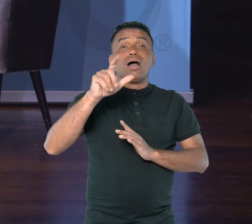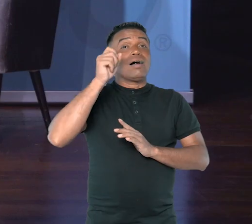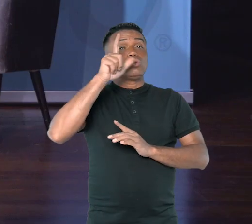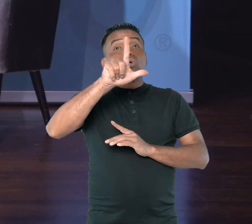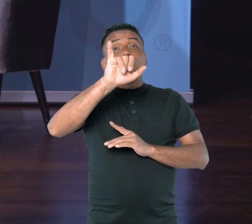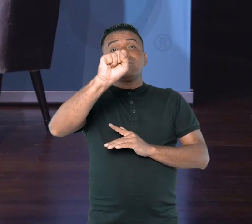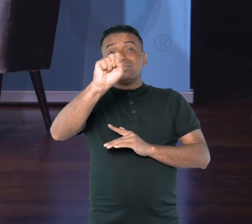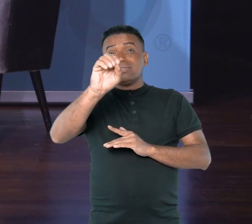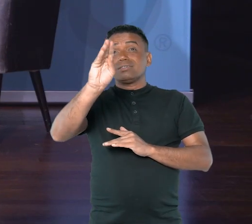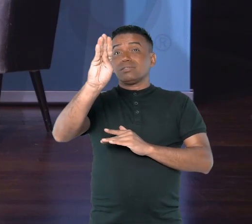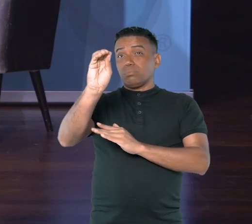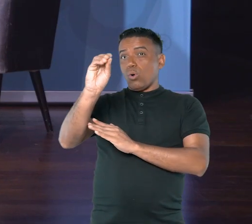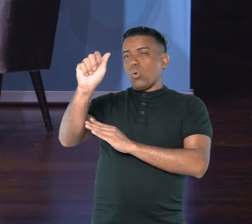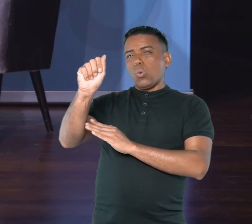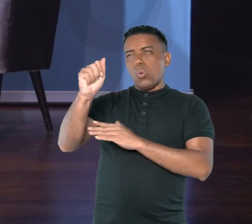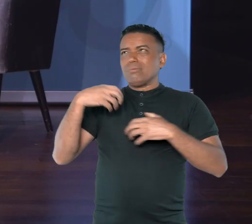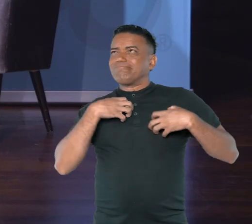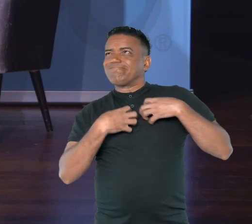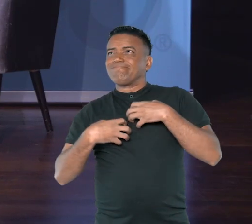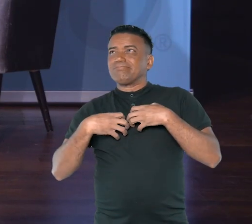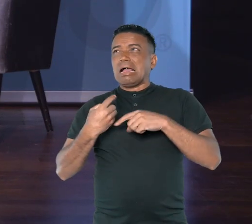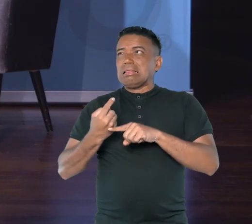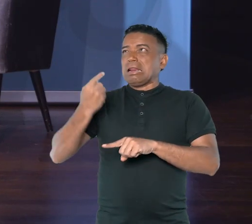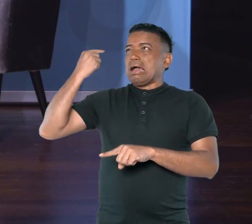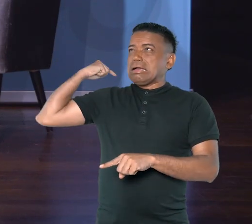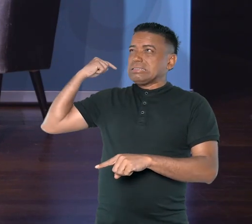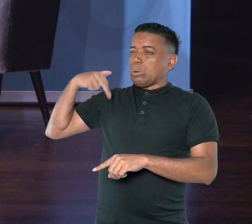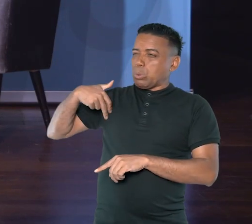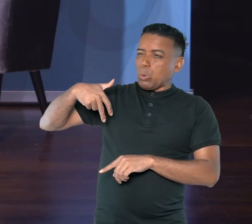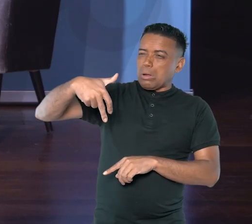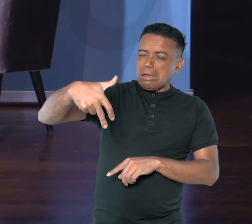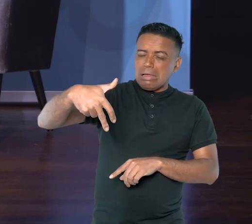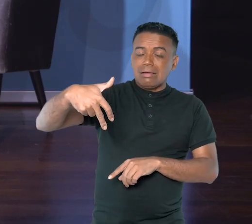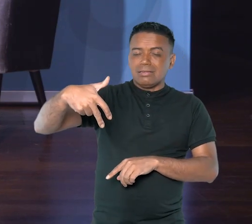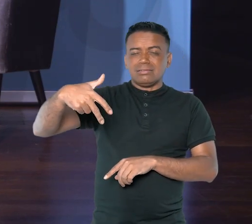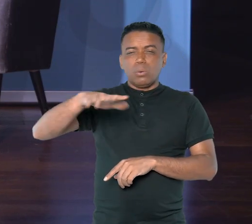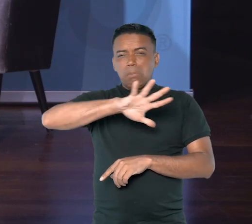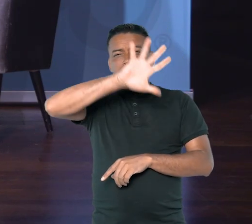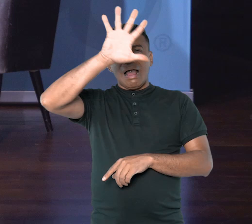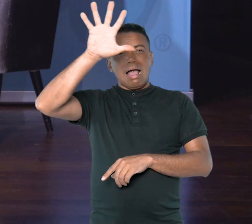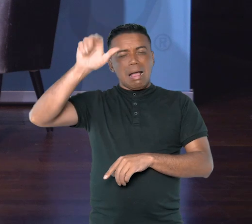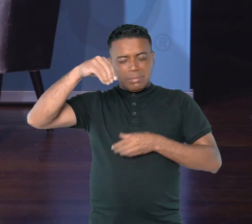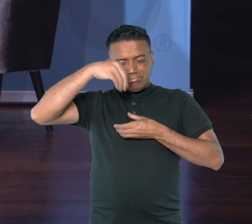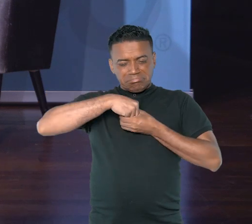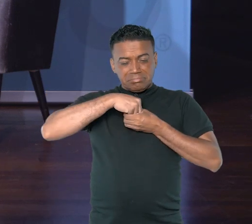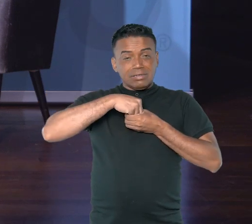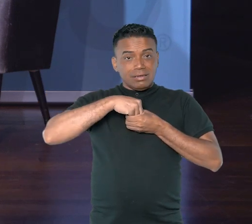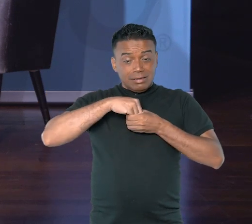azul melancolia. Há sempre algo que ficou para trás quando eu caminho em Lisboa. Um mapa subterrâneo que brilha sob meus